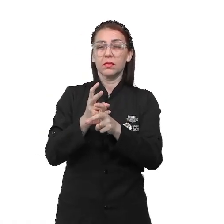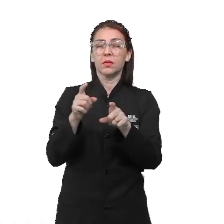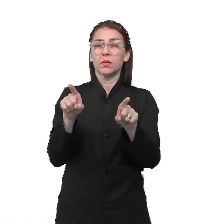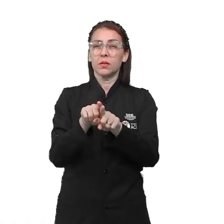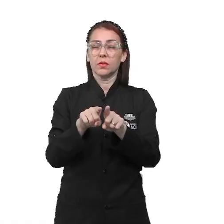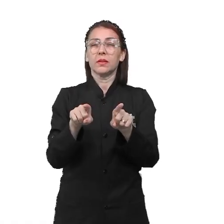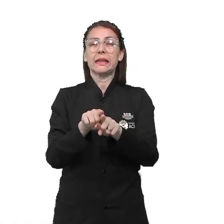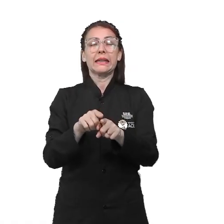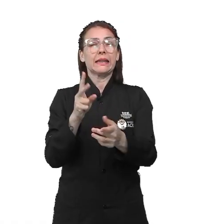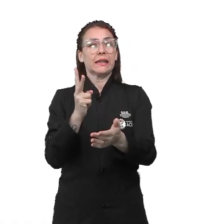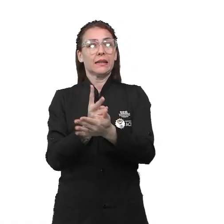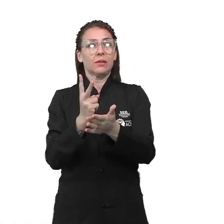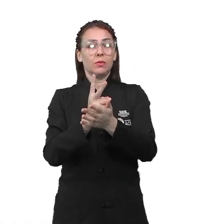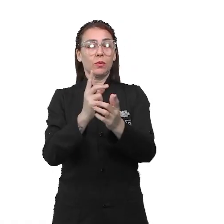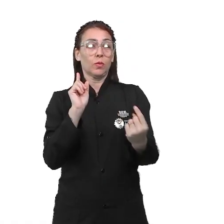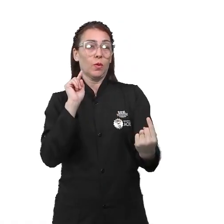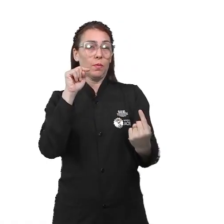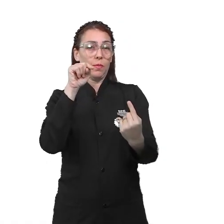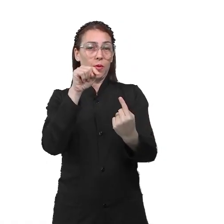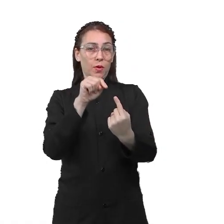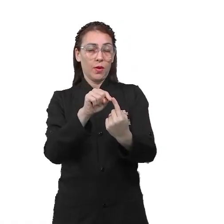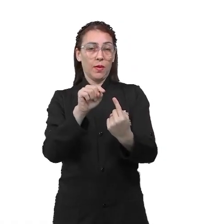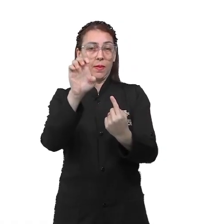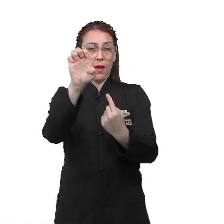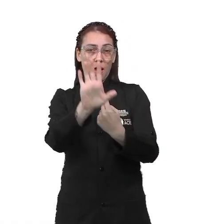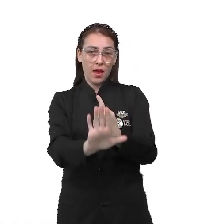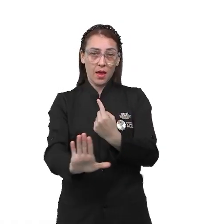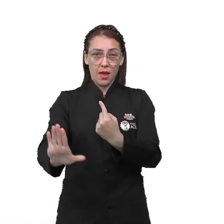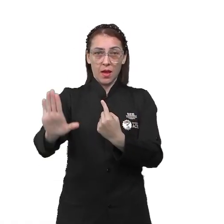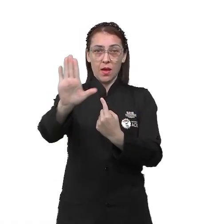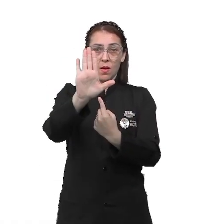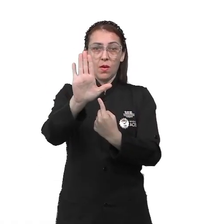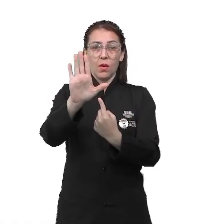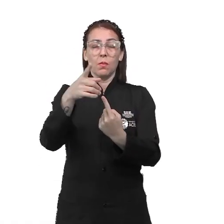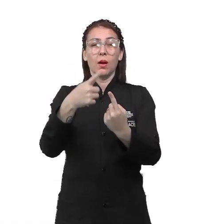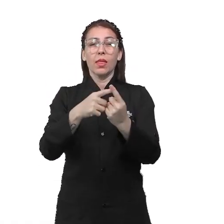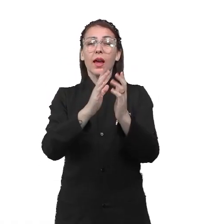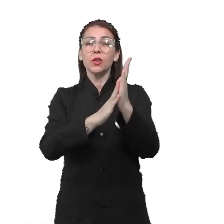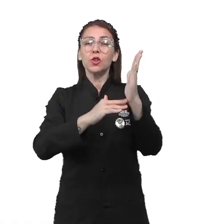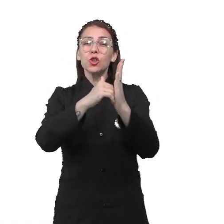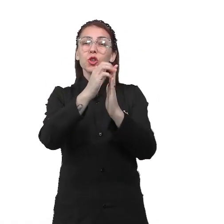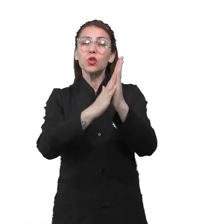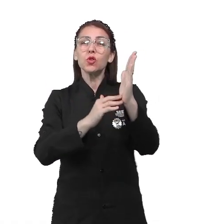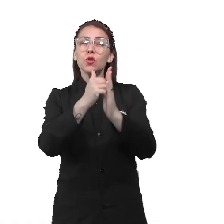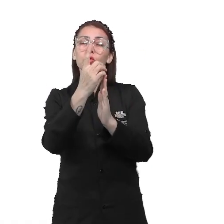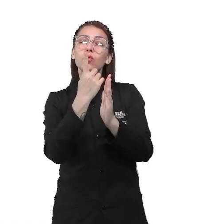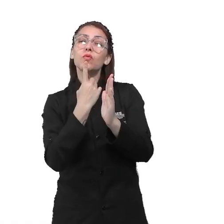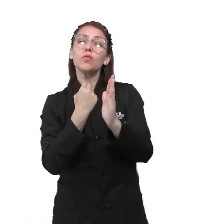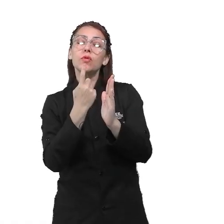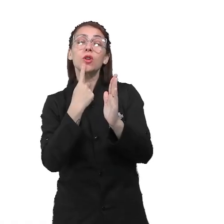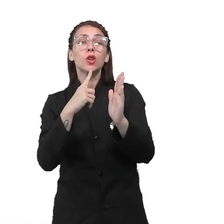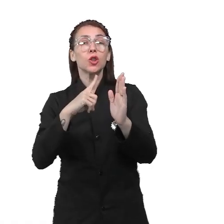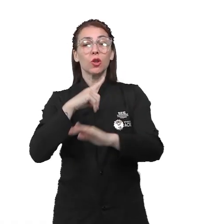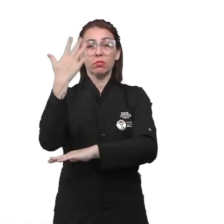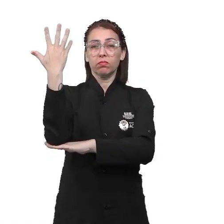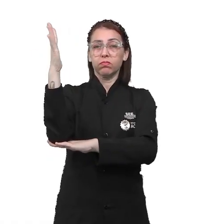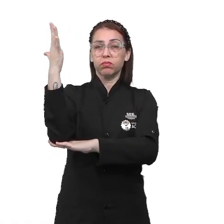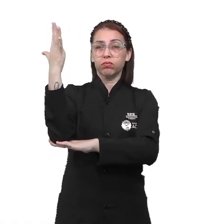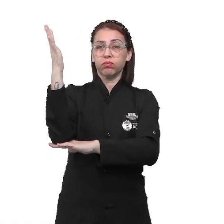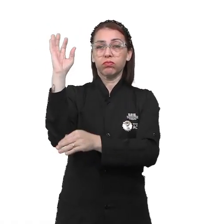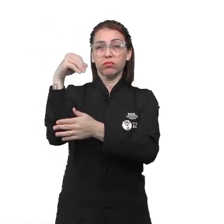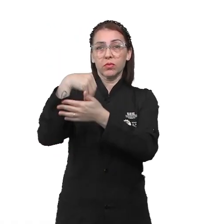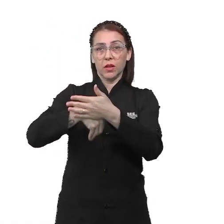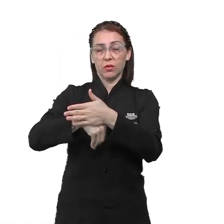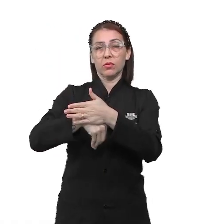intensiva visava atender à demanda europeia pela tintura vermelha que havia dentro